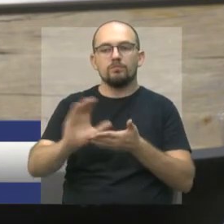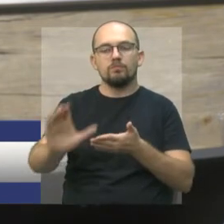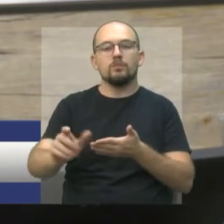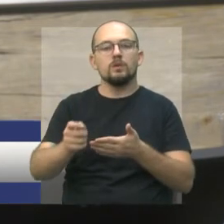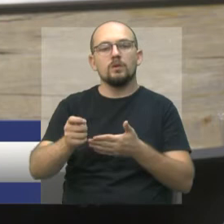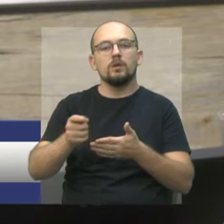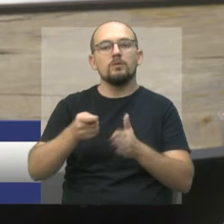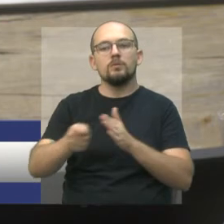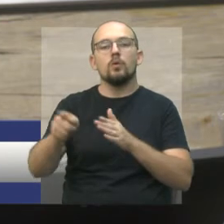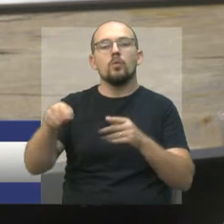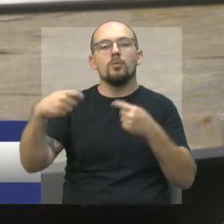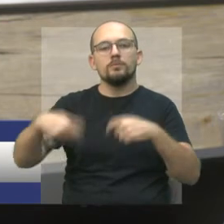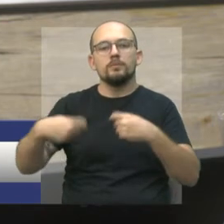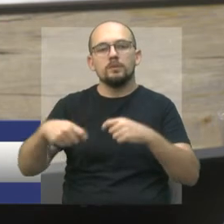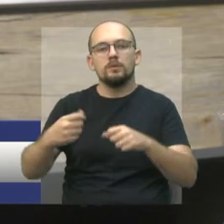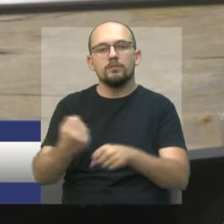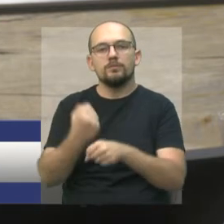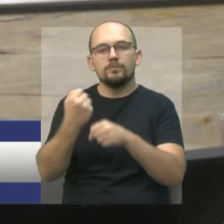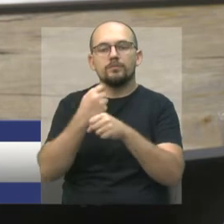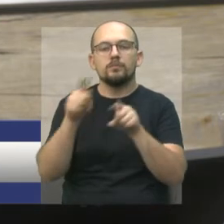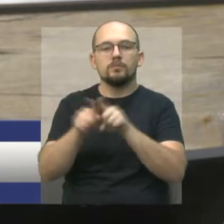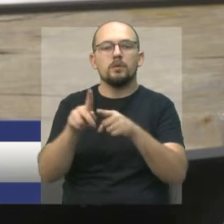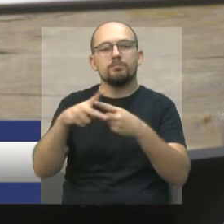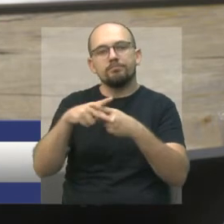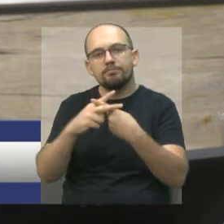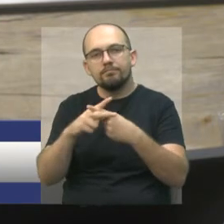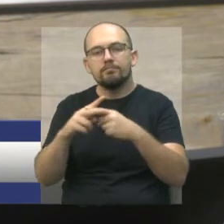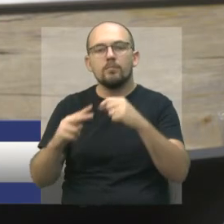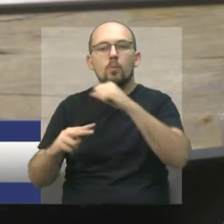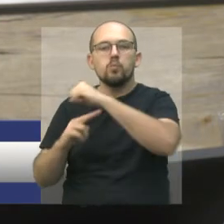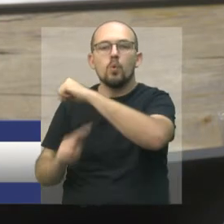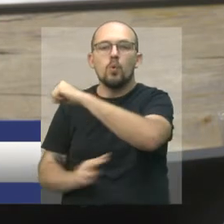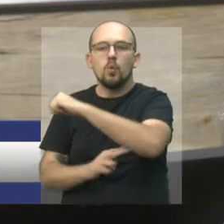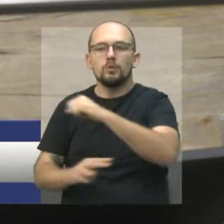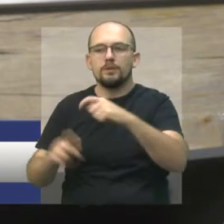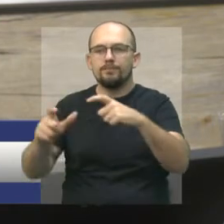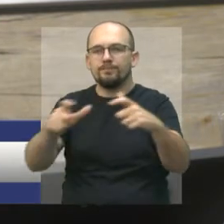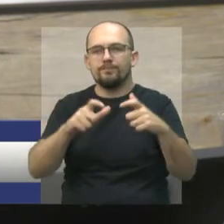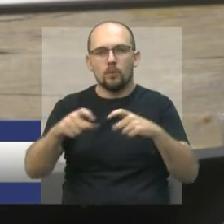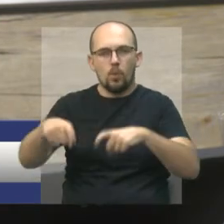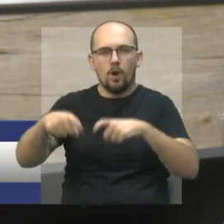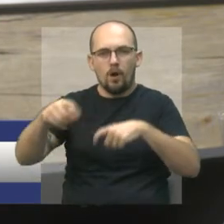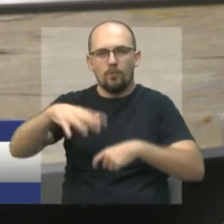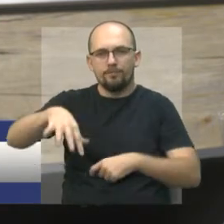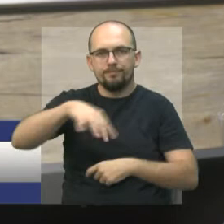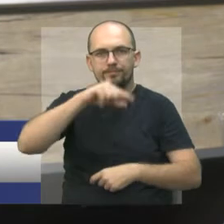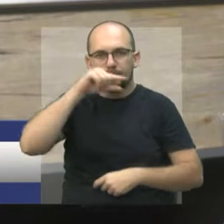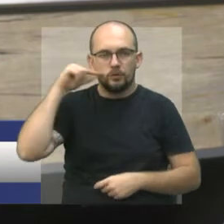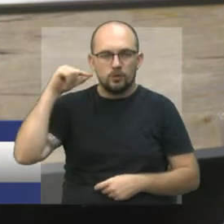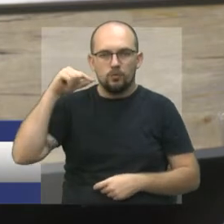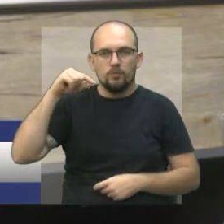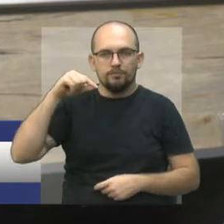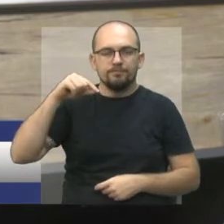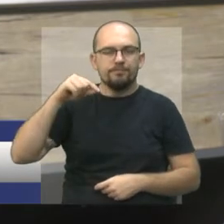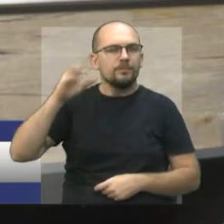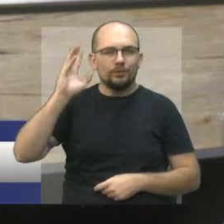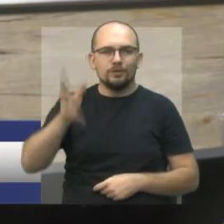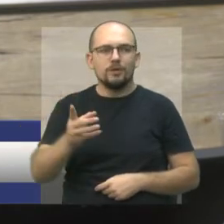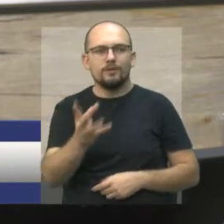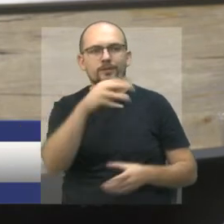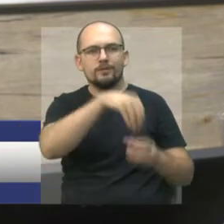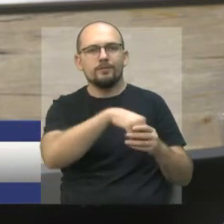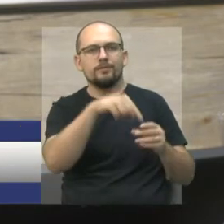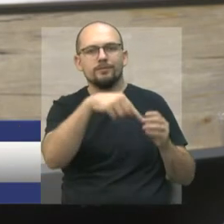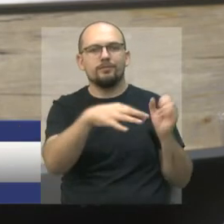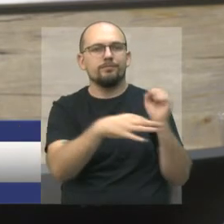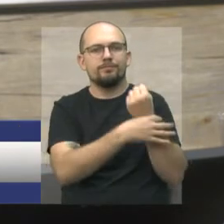investimentos necessários para a construção e manutenção de pontes das estradas rurais no âmbito do município de Jaú já está